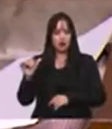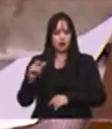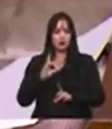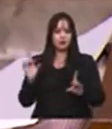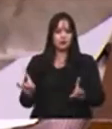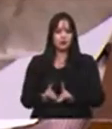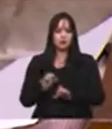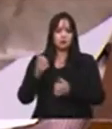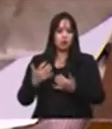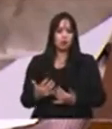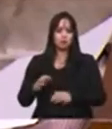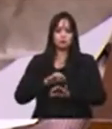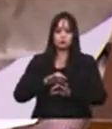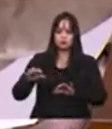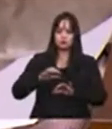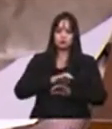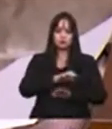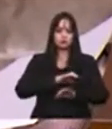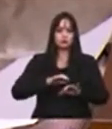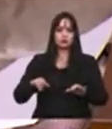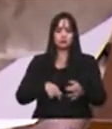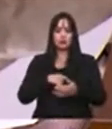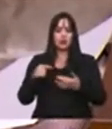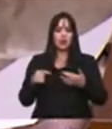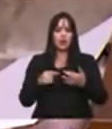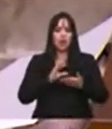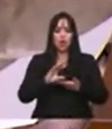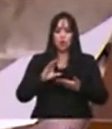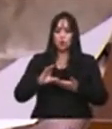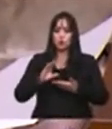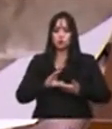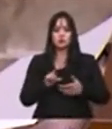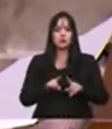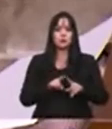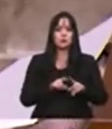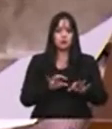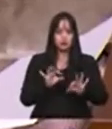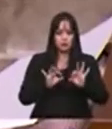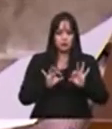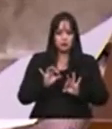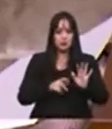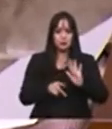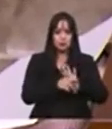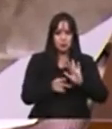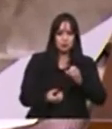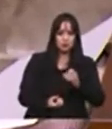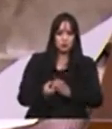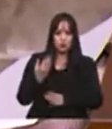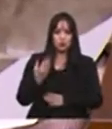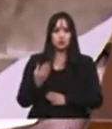de tentar justificar o trânsito de recursos ilícitos entre todos e a formação de patrimônio de origem